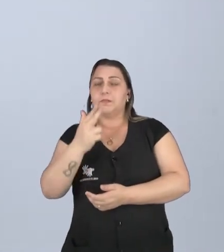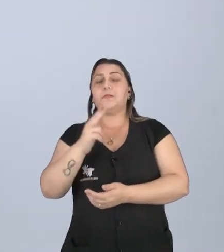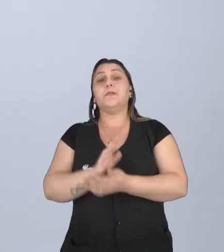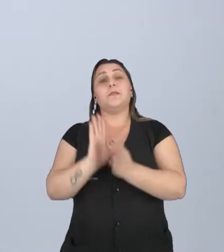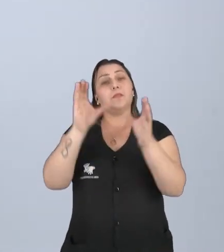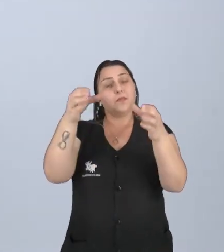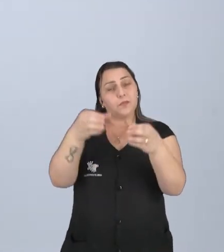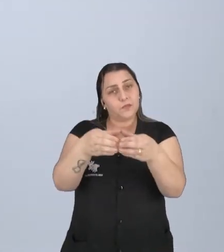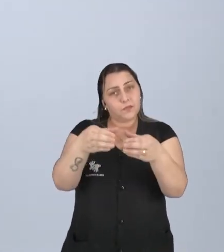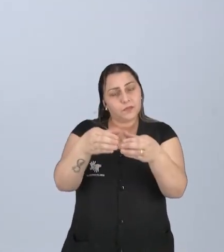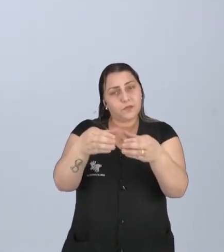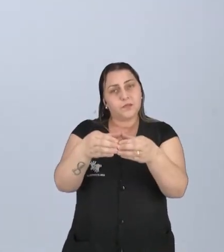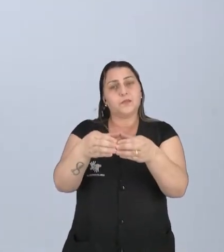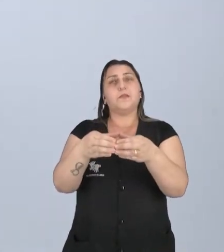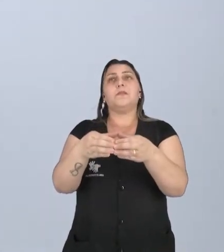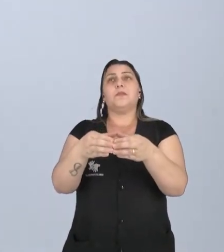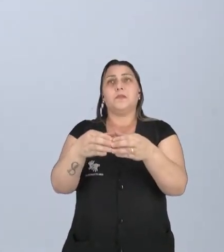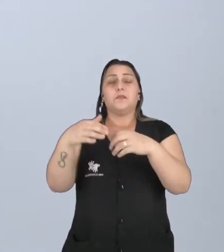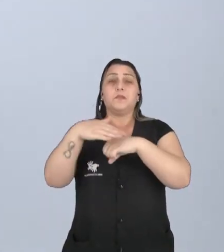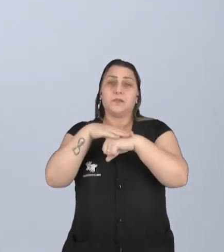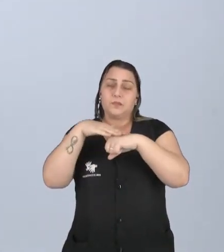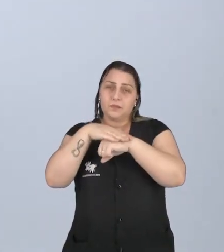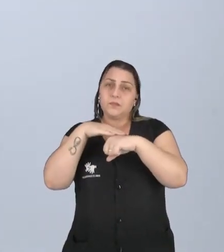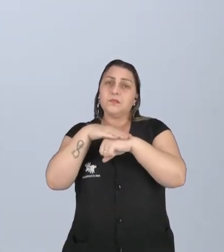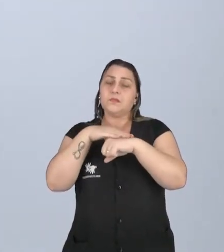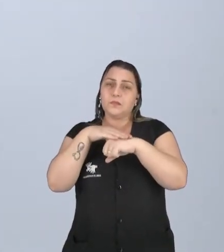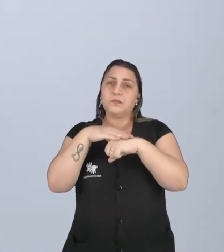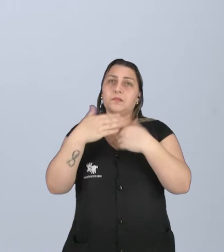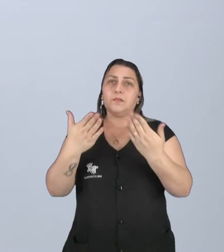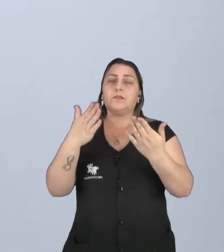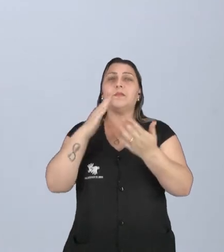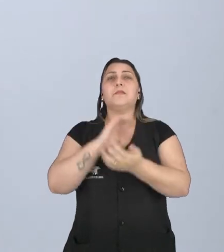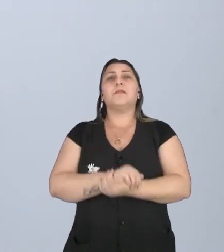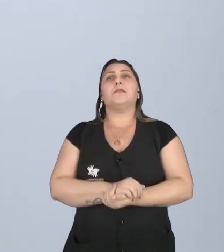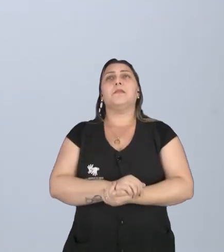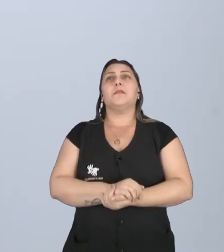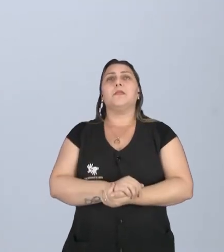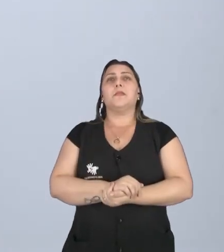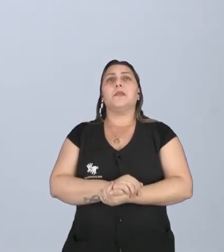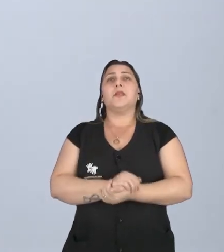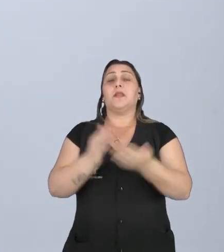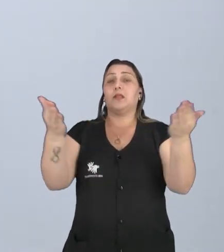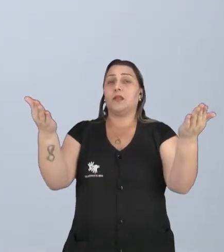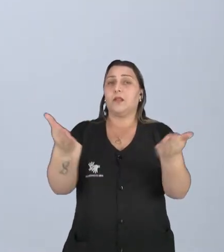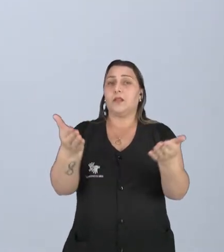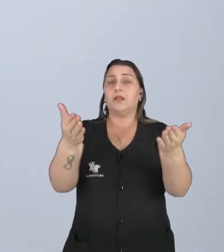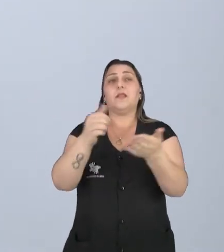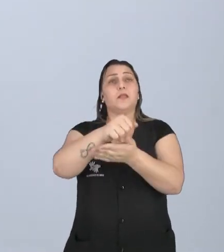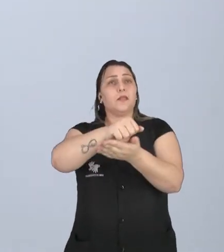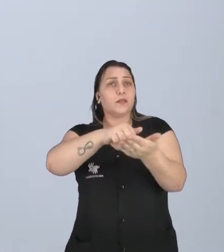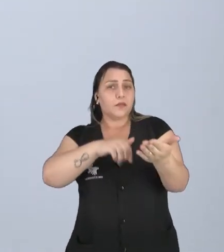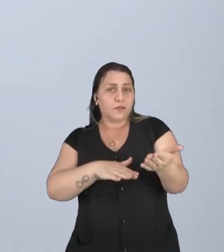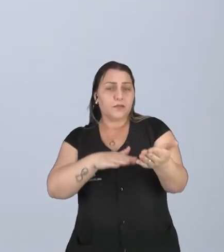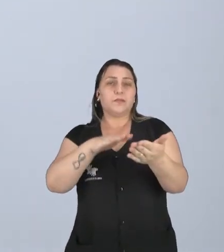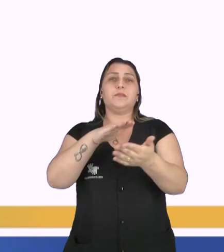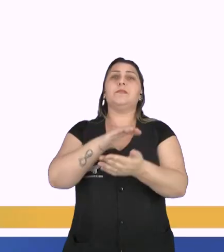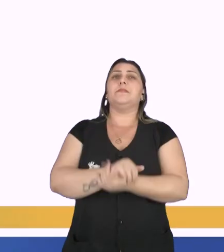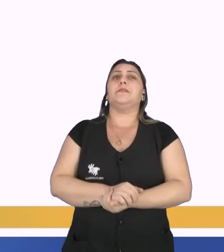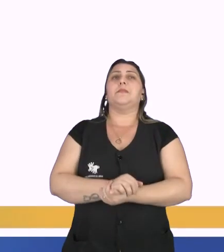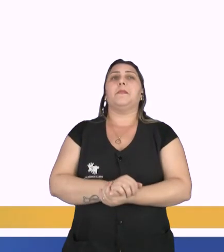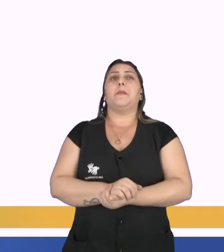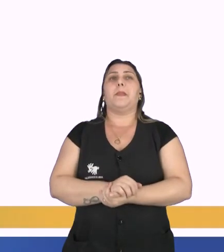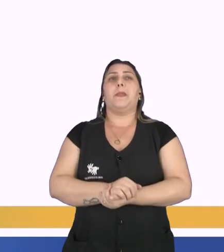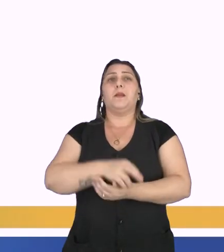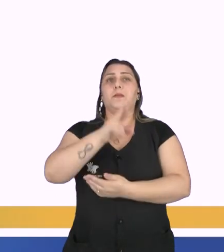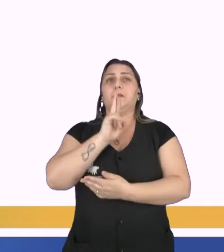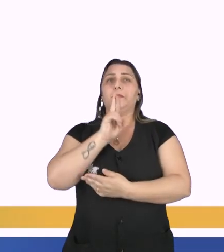com que os grupos, então, eles convergissem bastante, tá, pessoal? E vamos agora para o nosso exercitando, né?